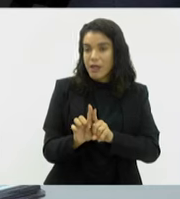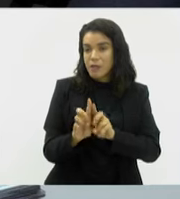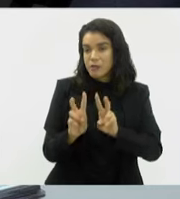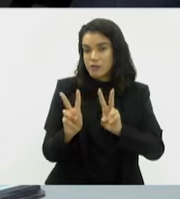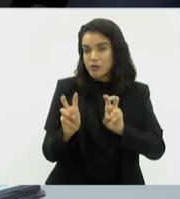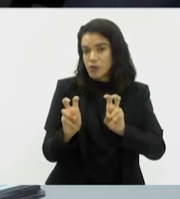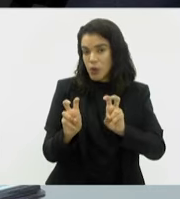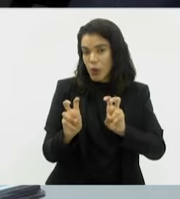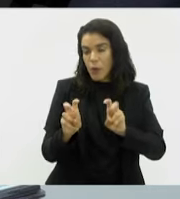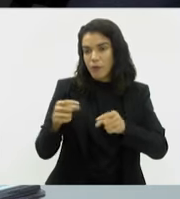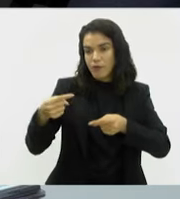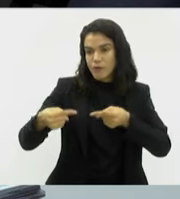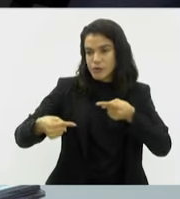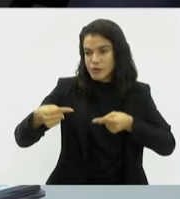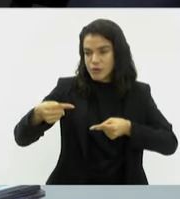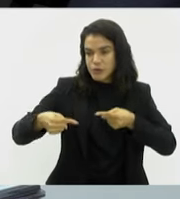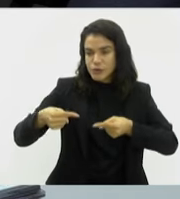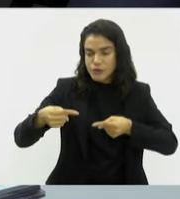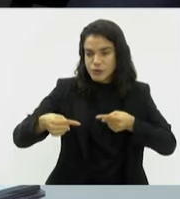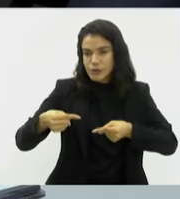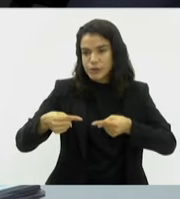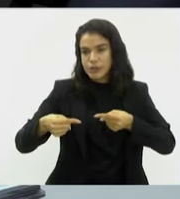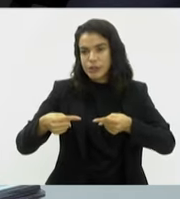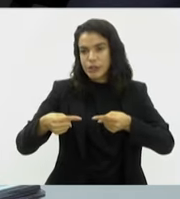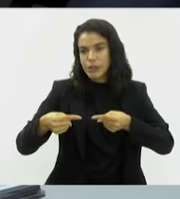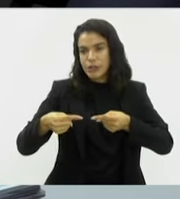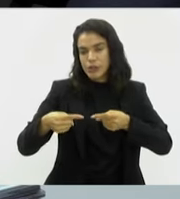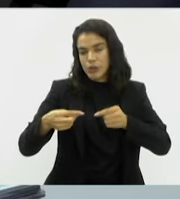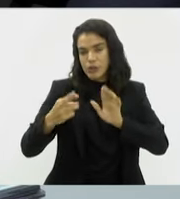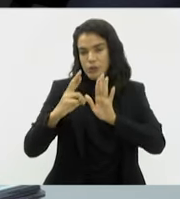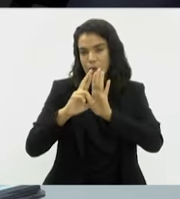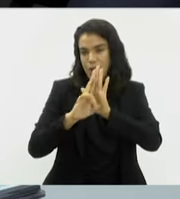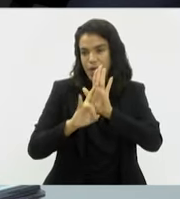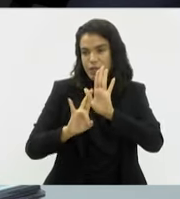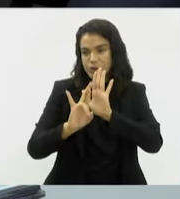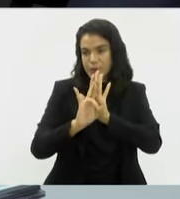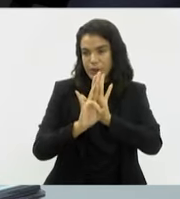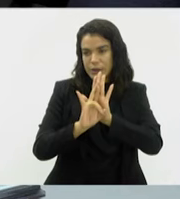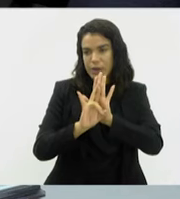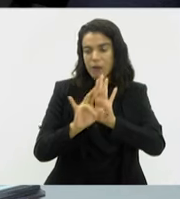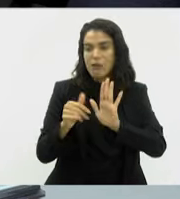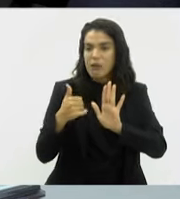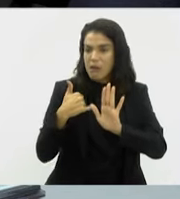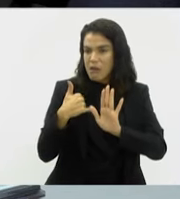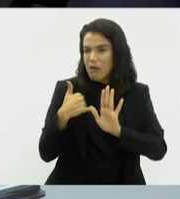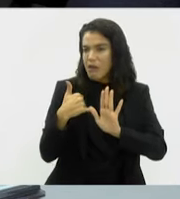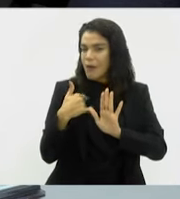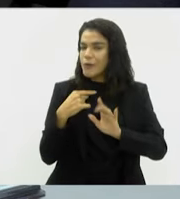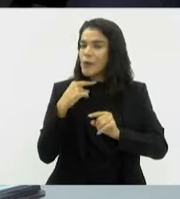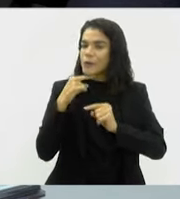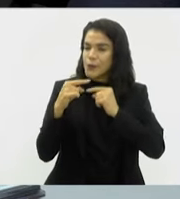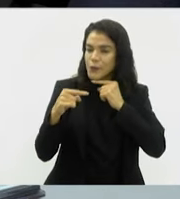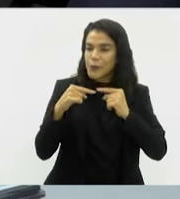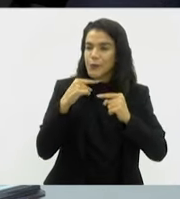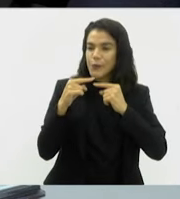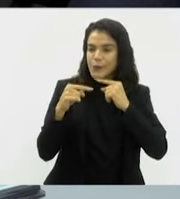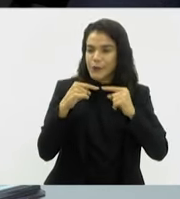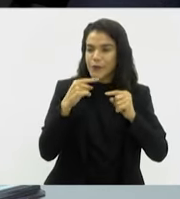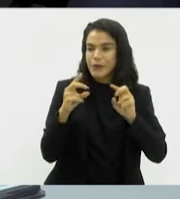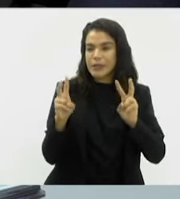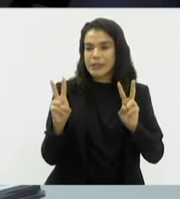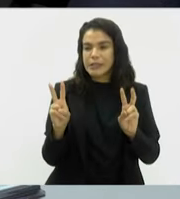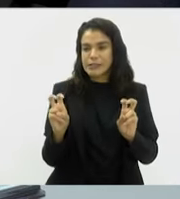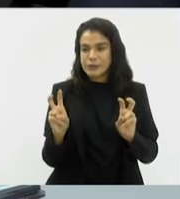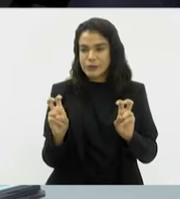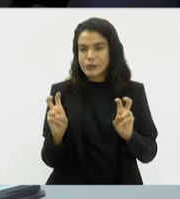levantado relativamente ao regimento interno, eu ainda tenho muitas dúvidas no que diz respeito a